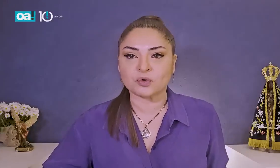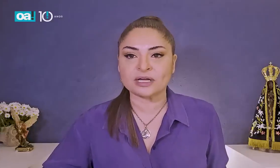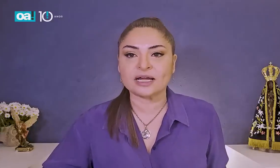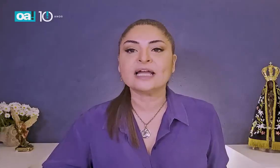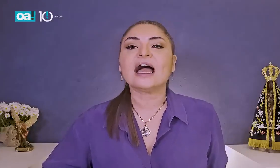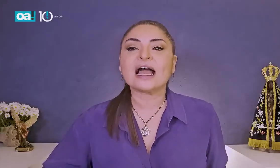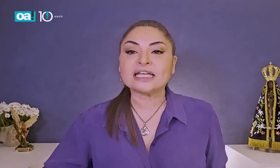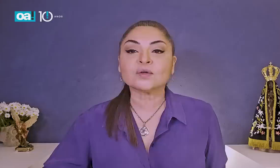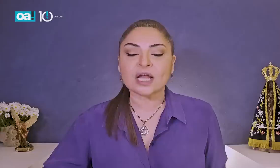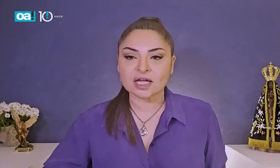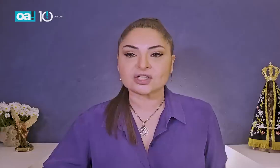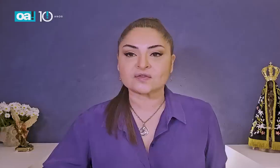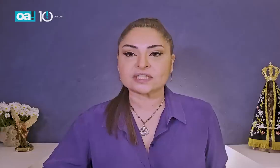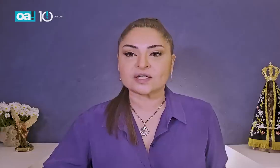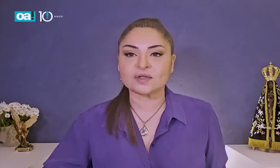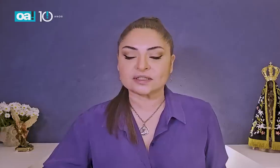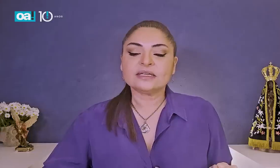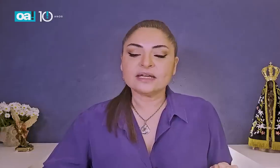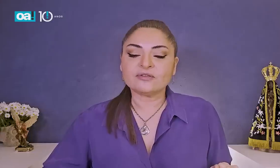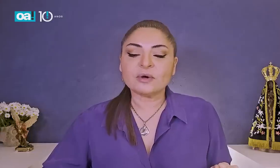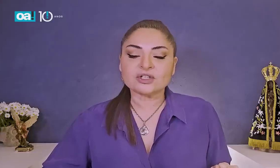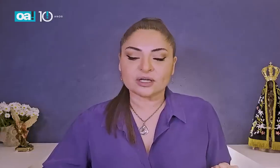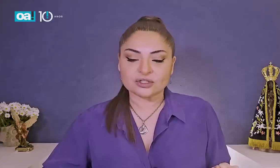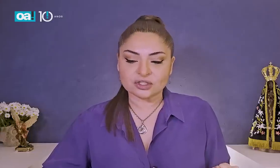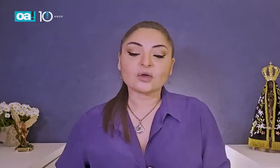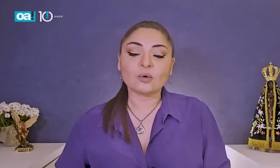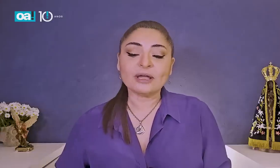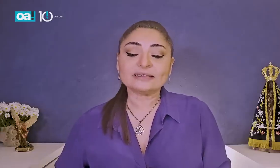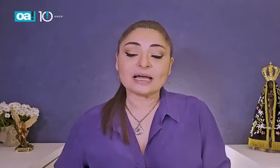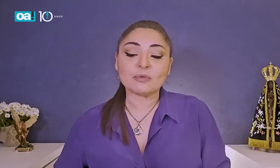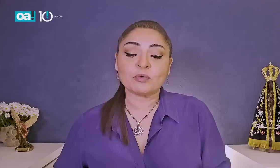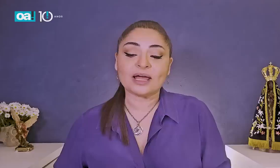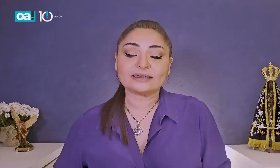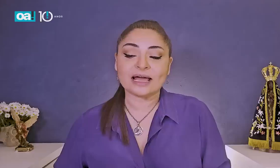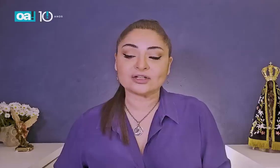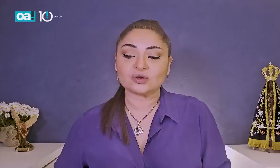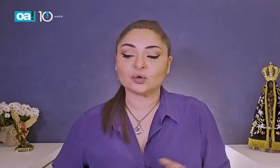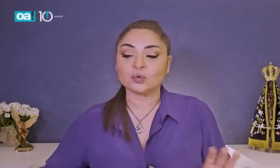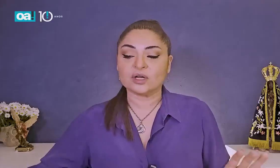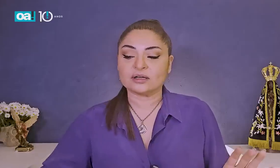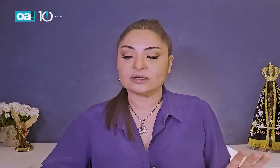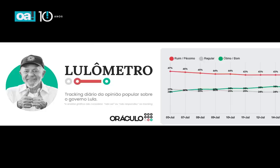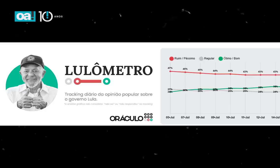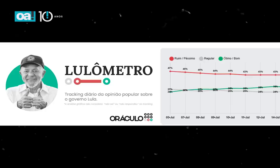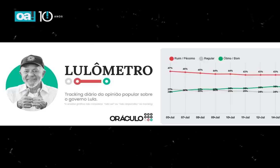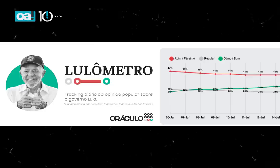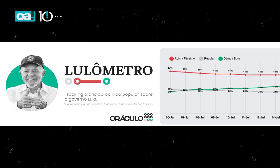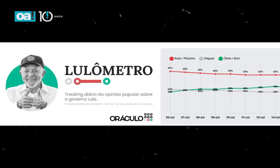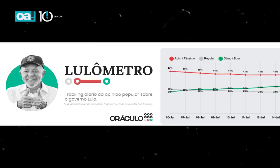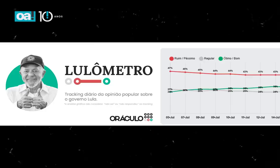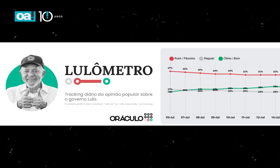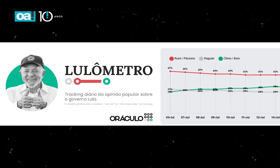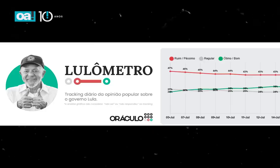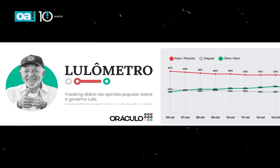utilidade pública aqui no Narrativas Antagonistas. E aí vamos adiante. Como é que está a popularidade do Lula?